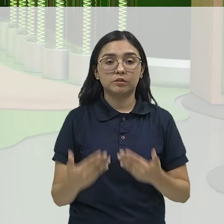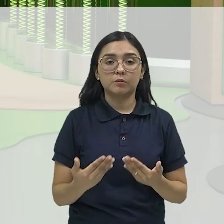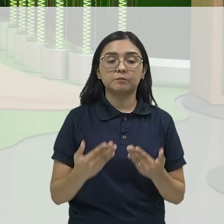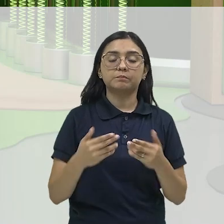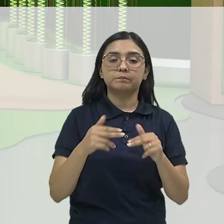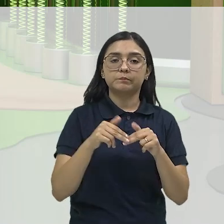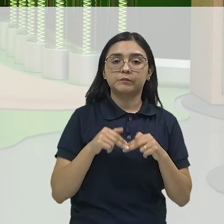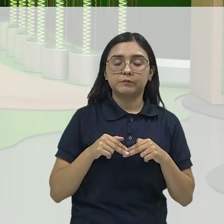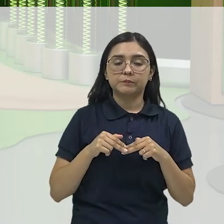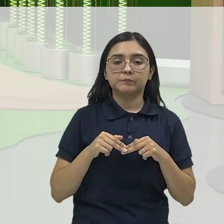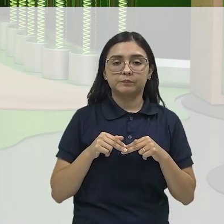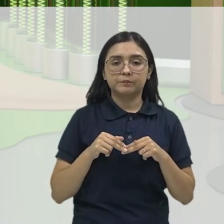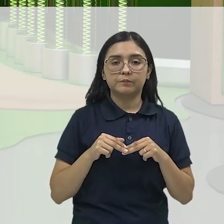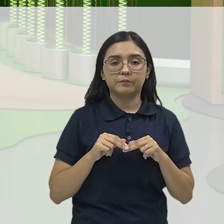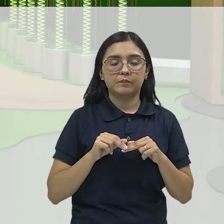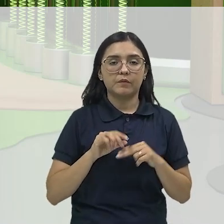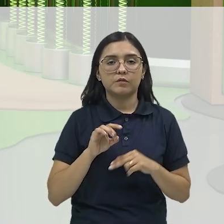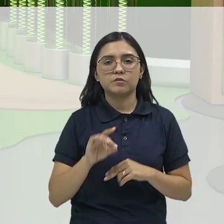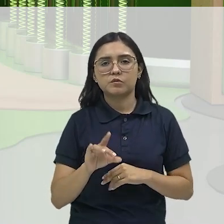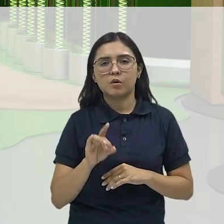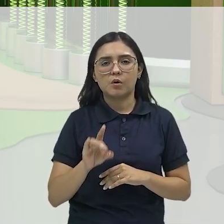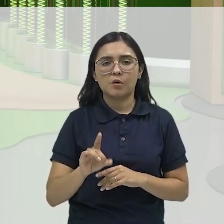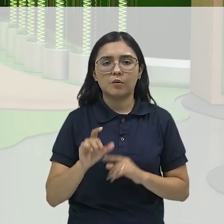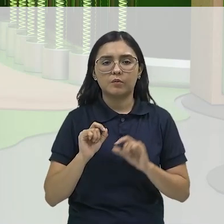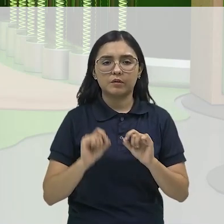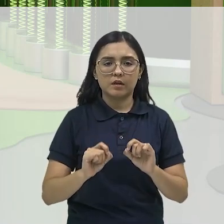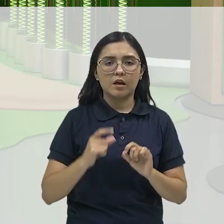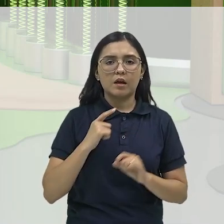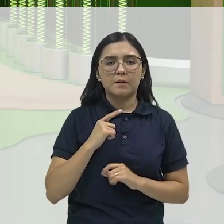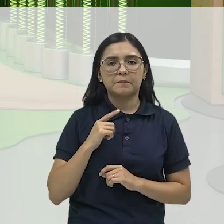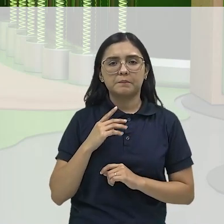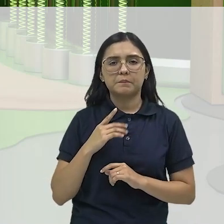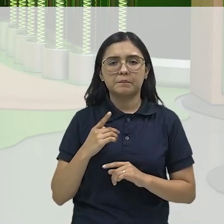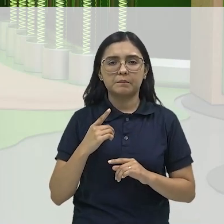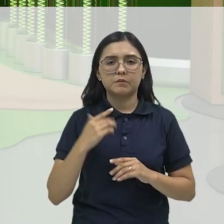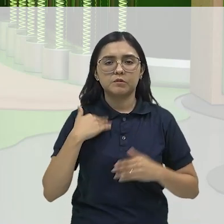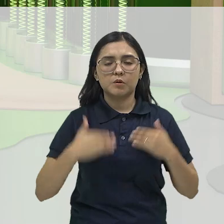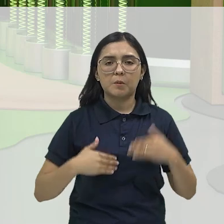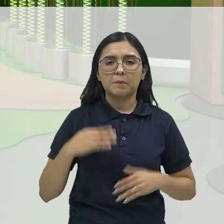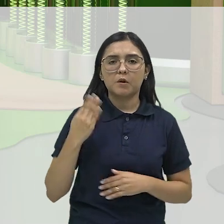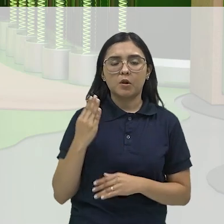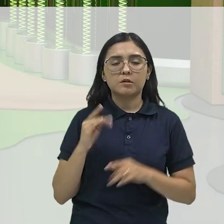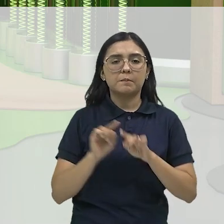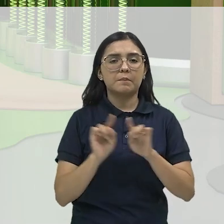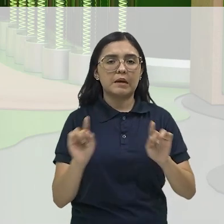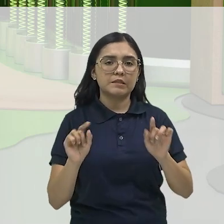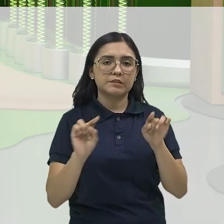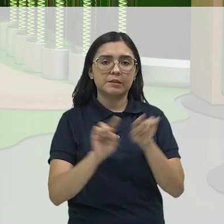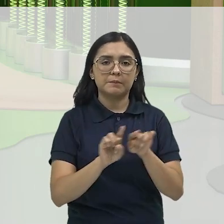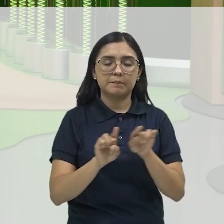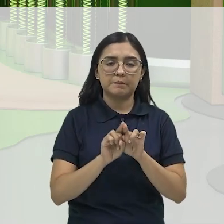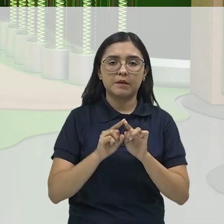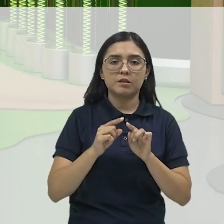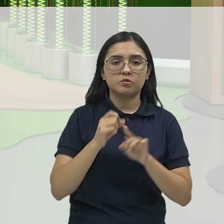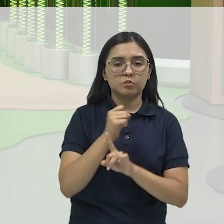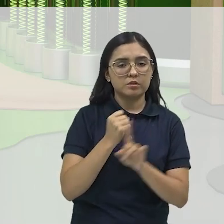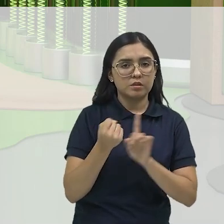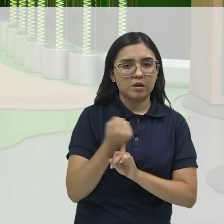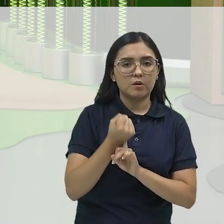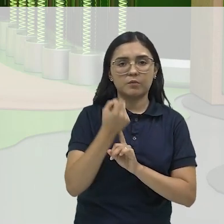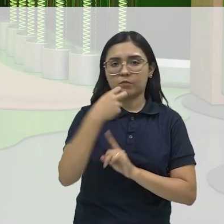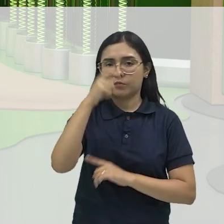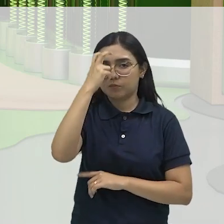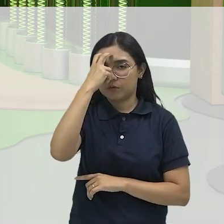levar em consideração aí não apenas a questão biológica, né, mas também a questão social, cultural em que essa pessoa